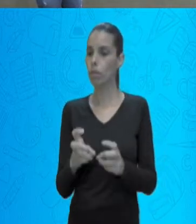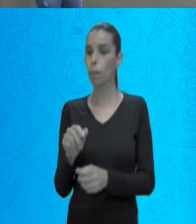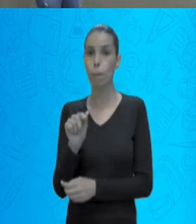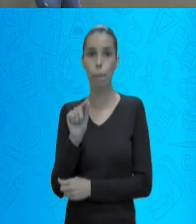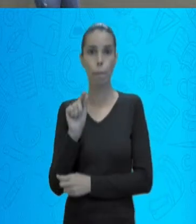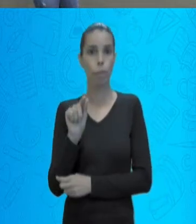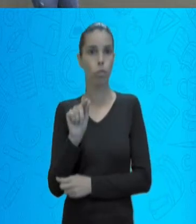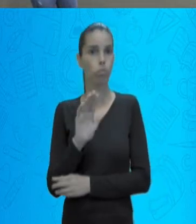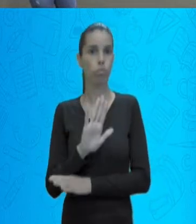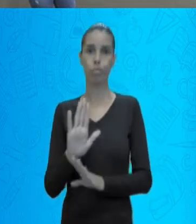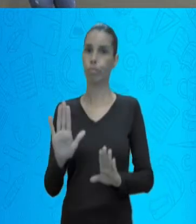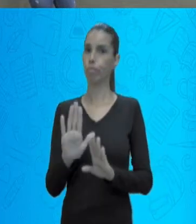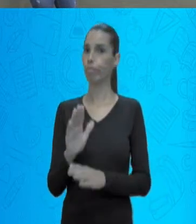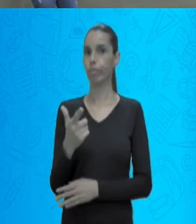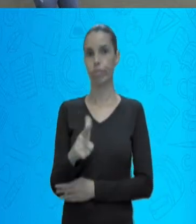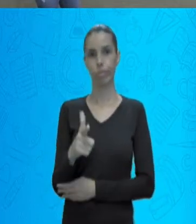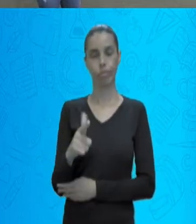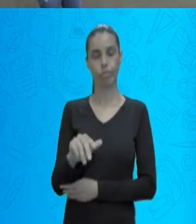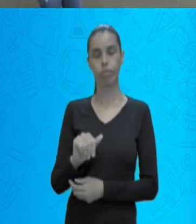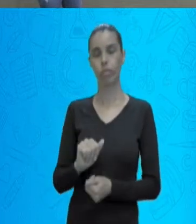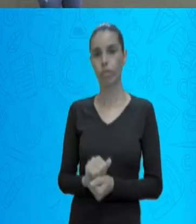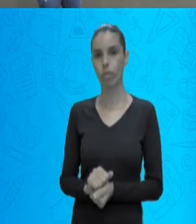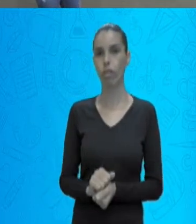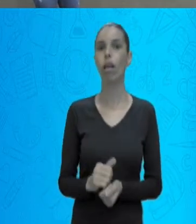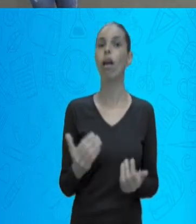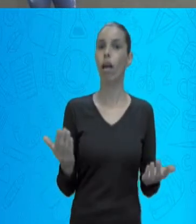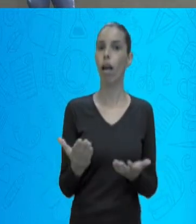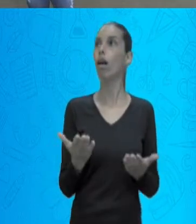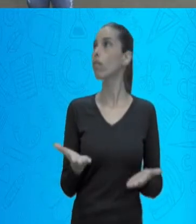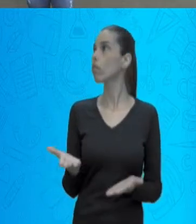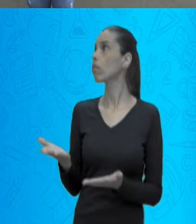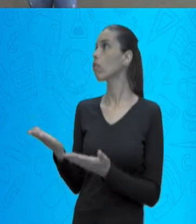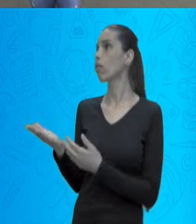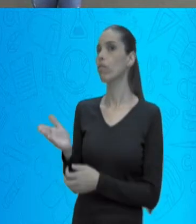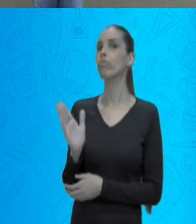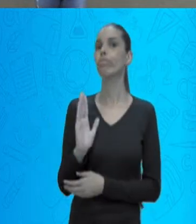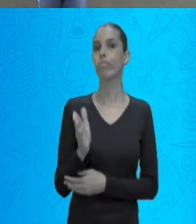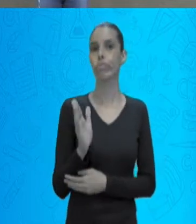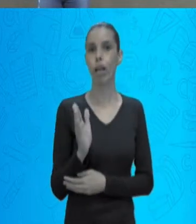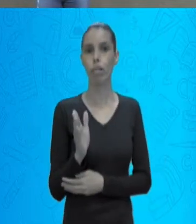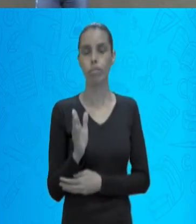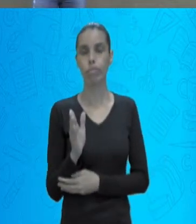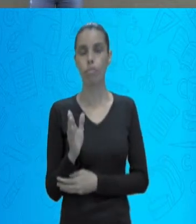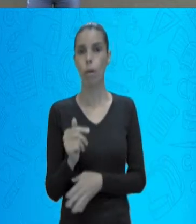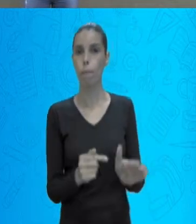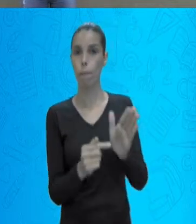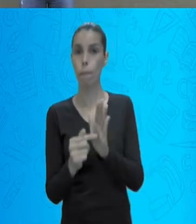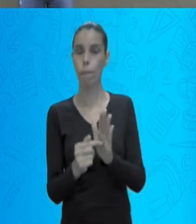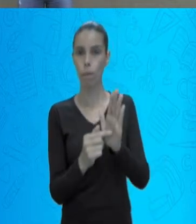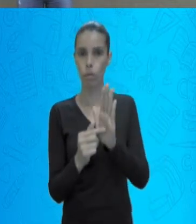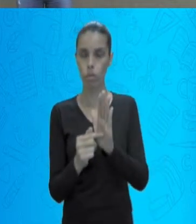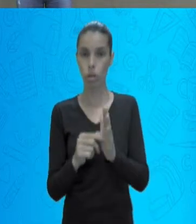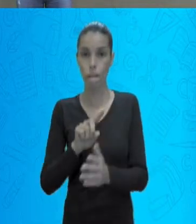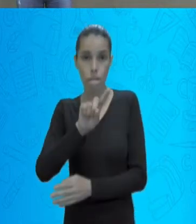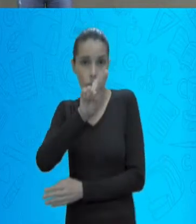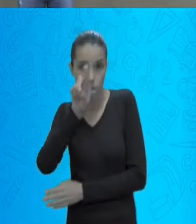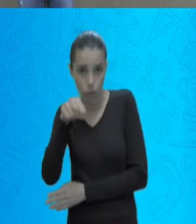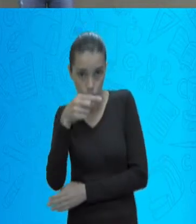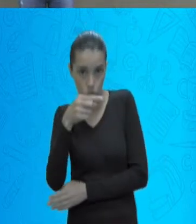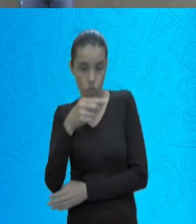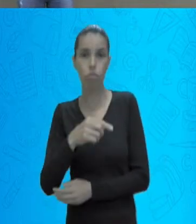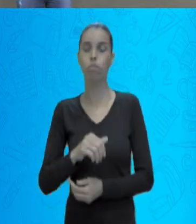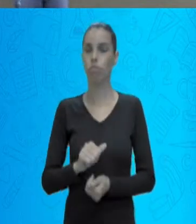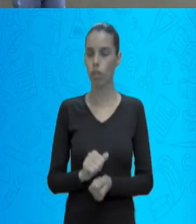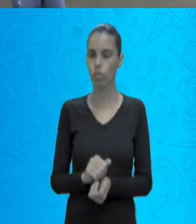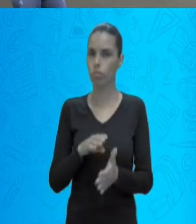tem. Observem agora que apareceu aqui, ó, a vírgula. Então eu vou ler com a vírgula, com a entonação da